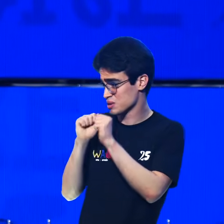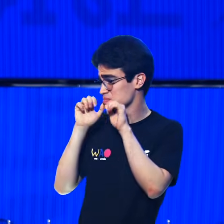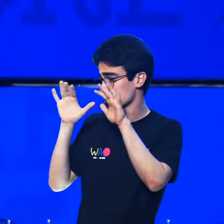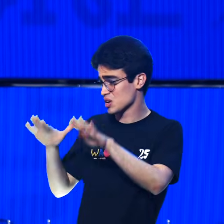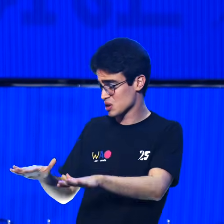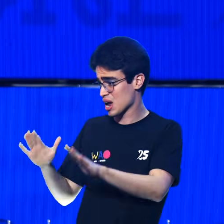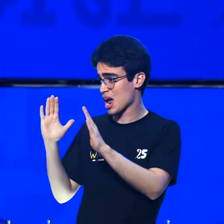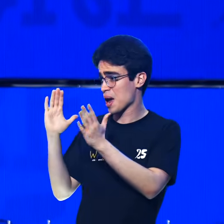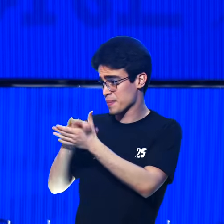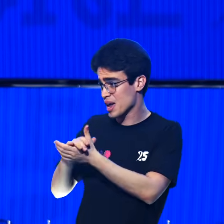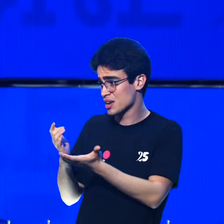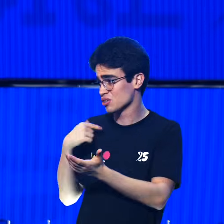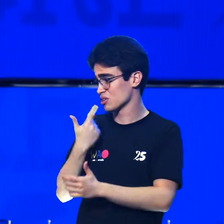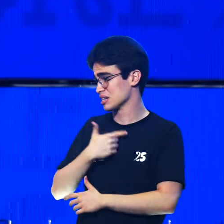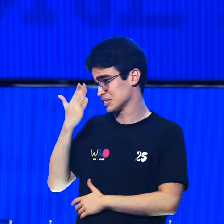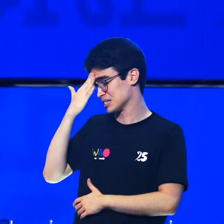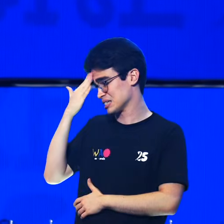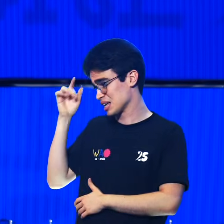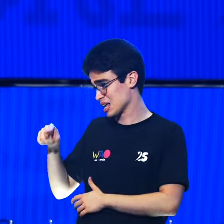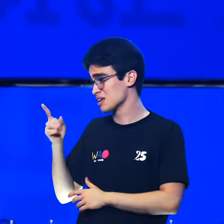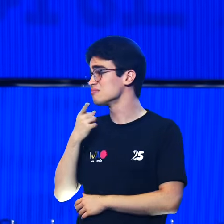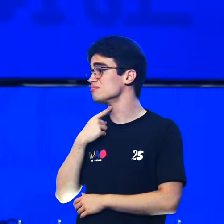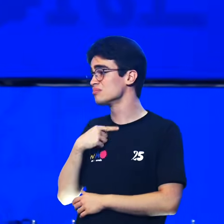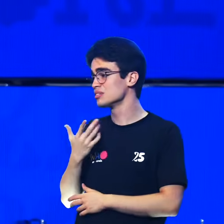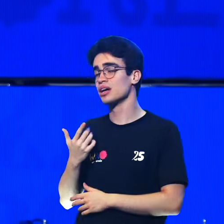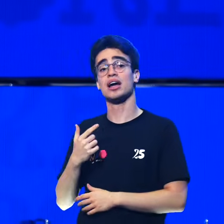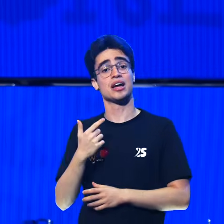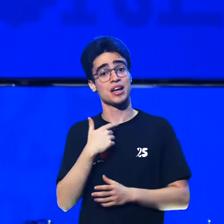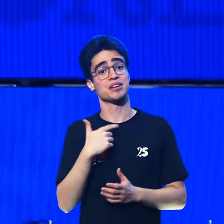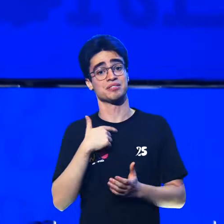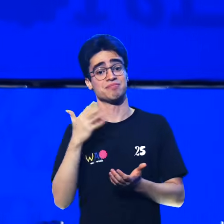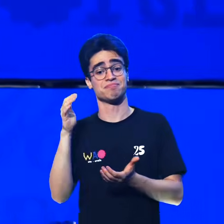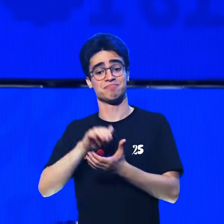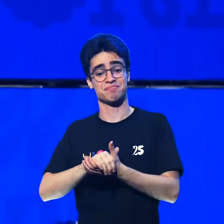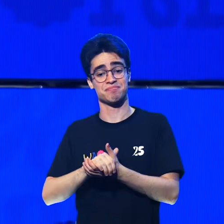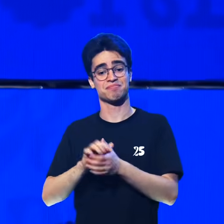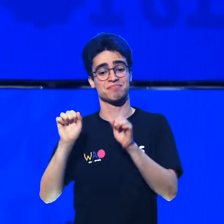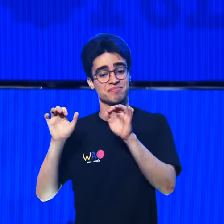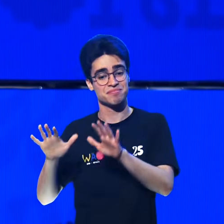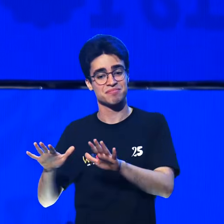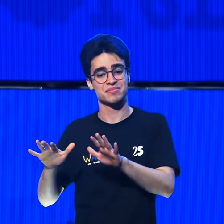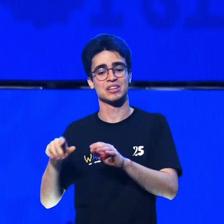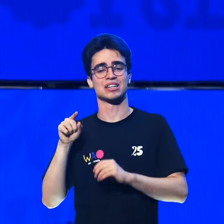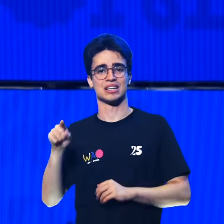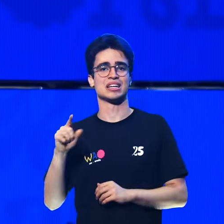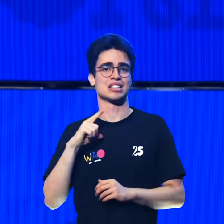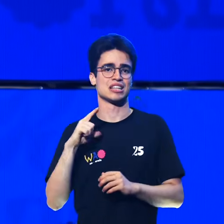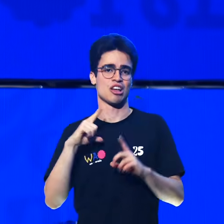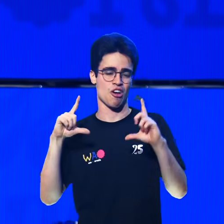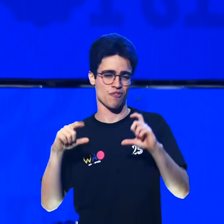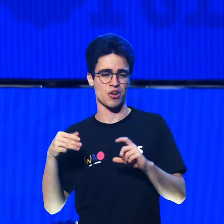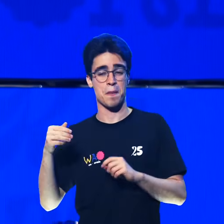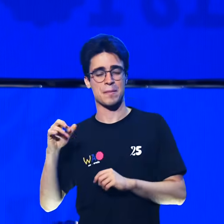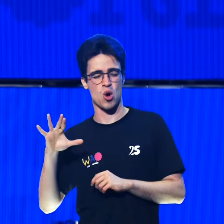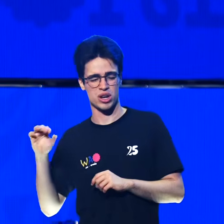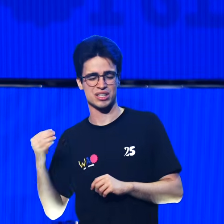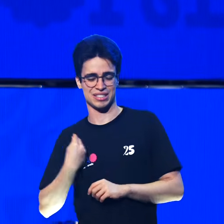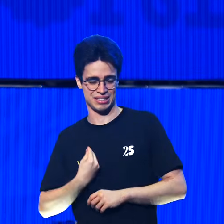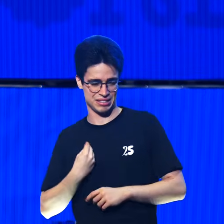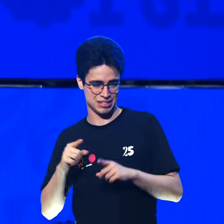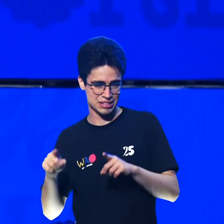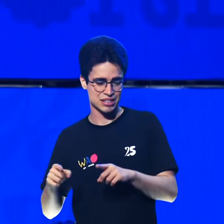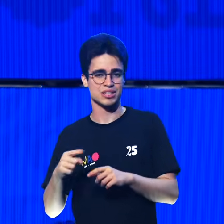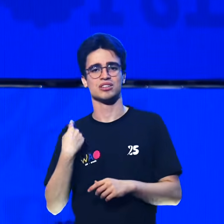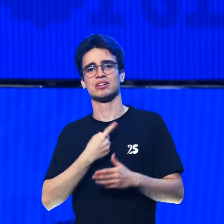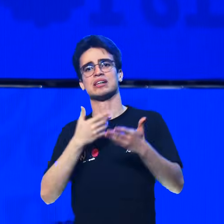que esse era um desejo do Maurício. Eu fiz o casamento deles, a foto do Maurício estava sobre a escrivaninha, a gente